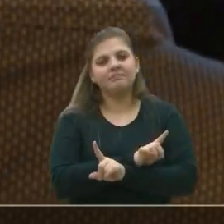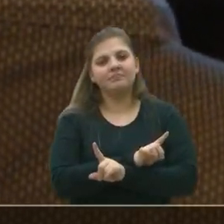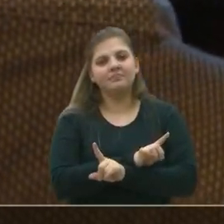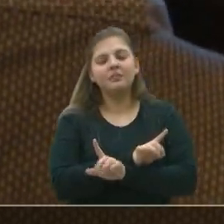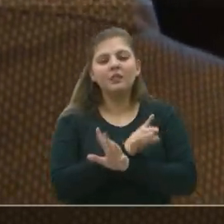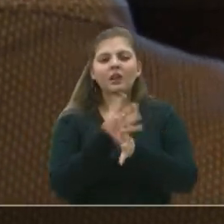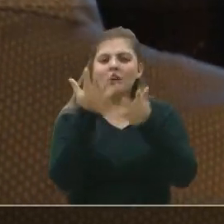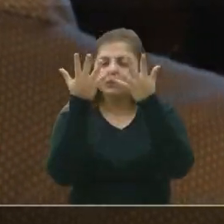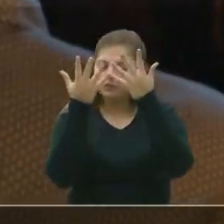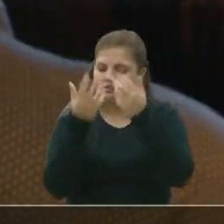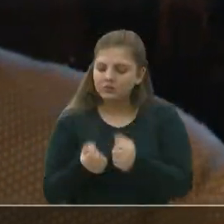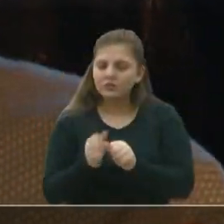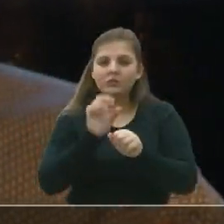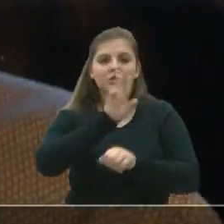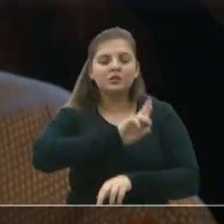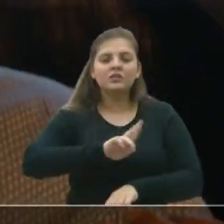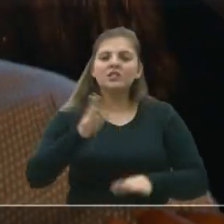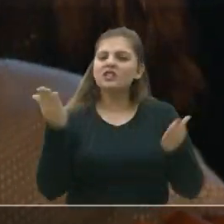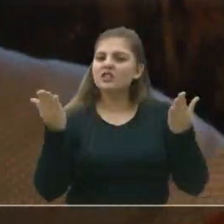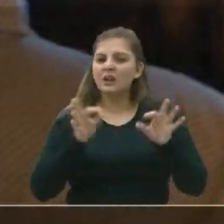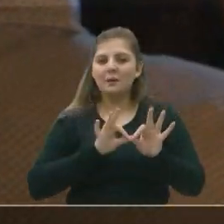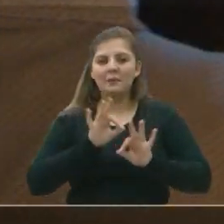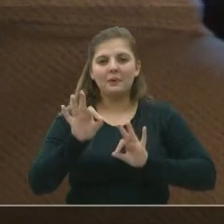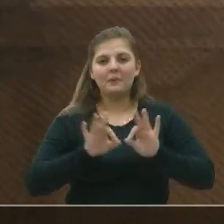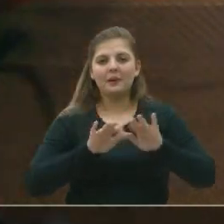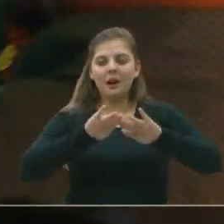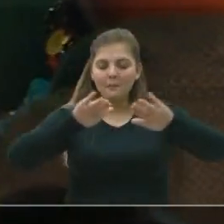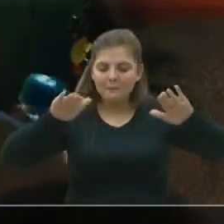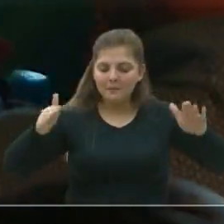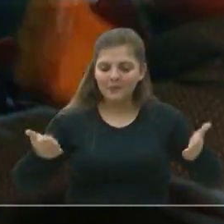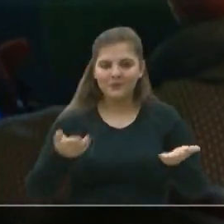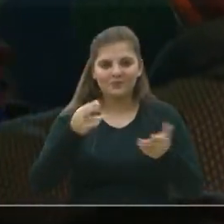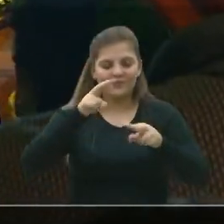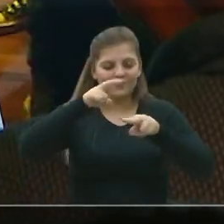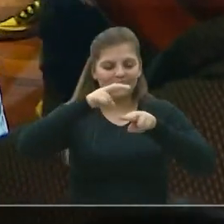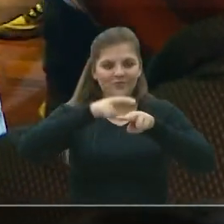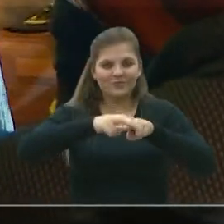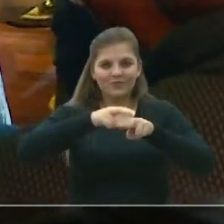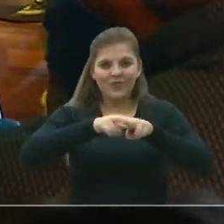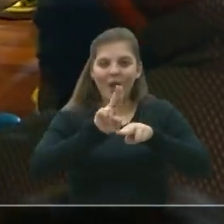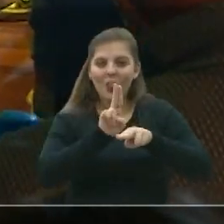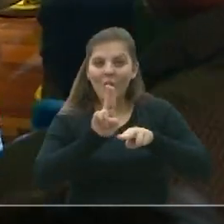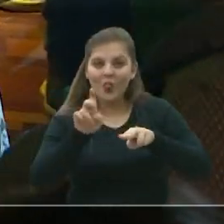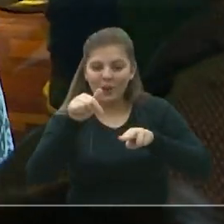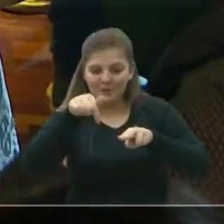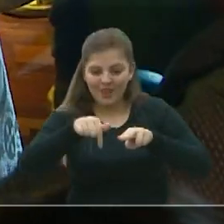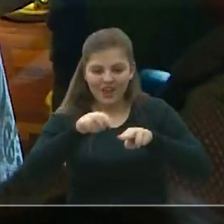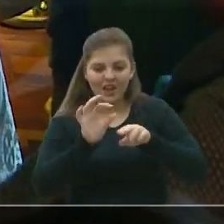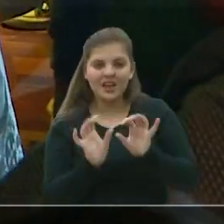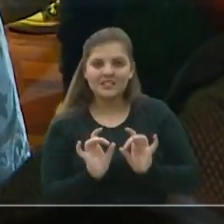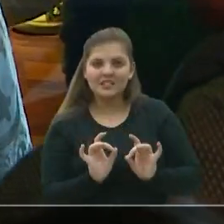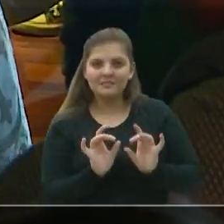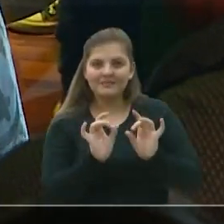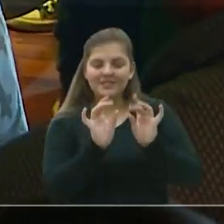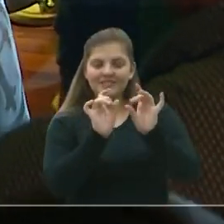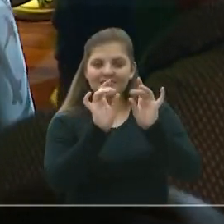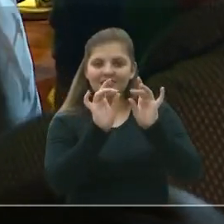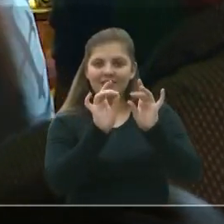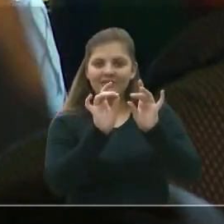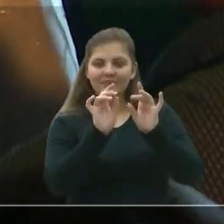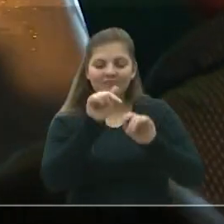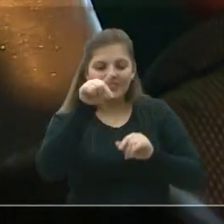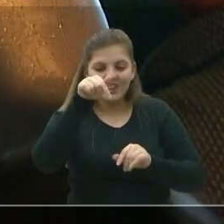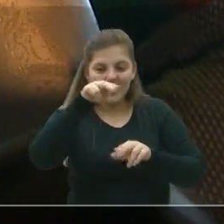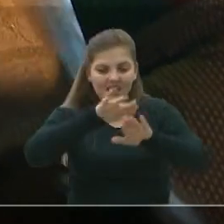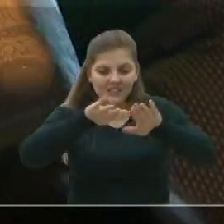Tome posse que o Senhor já preparou a mesa, o teu lugar com o teu nome. Esta mesa é o